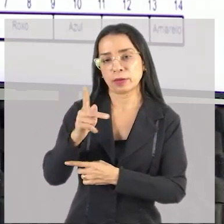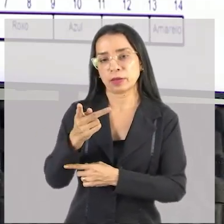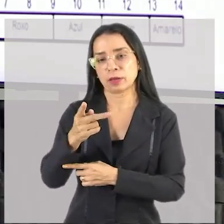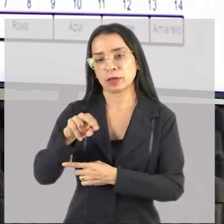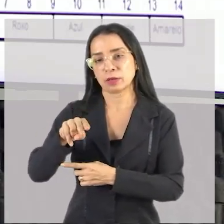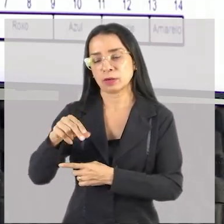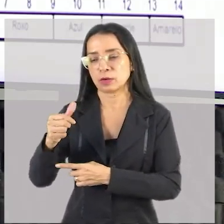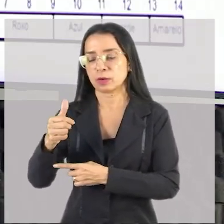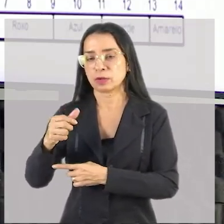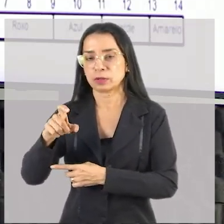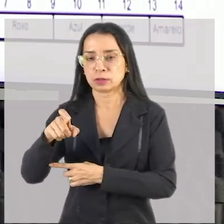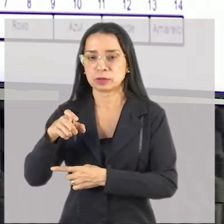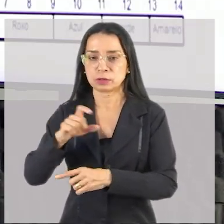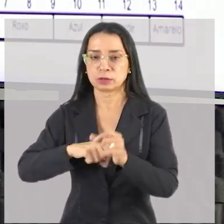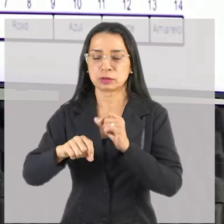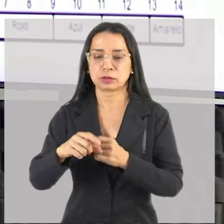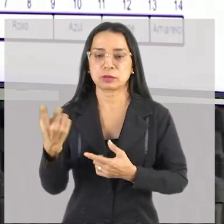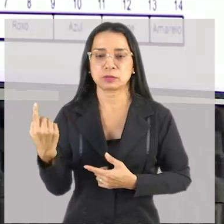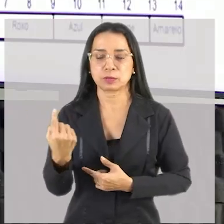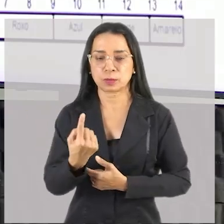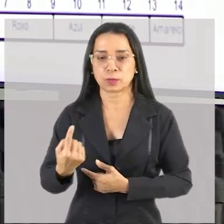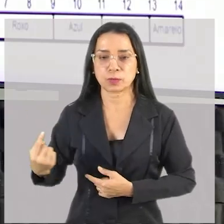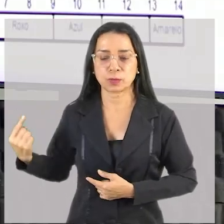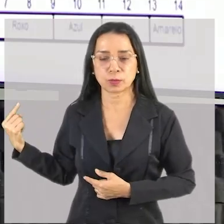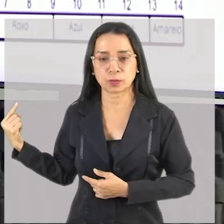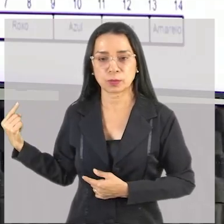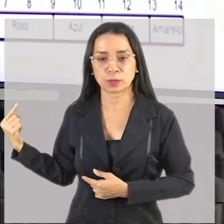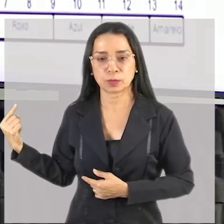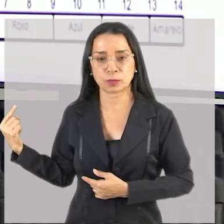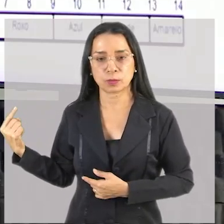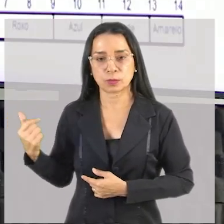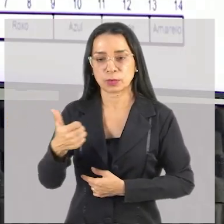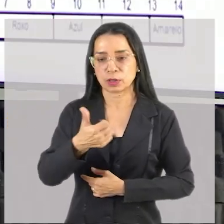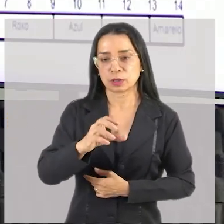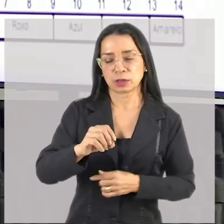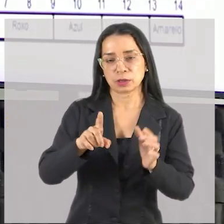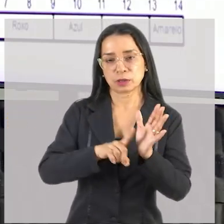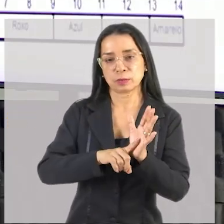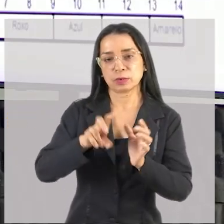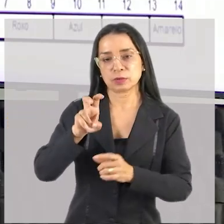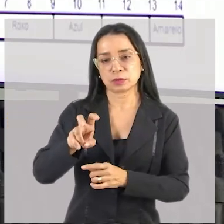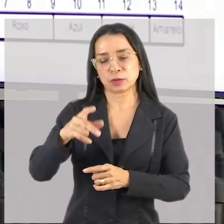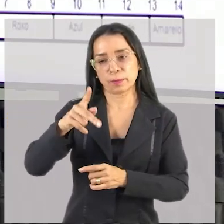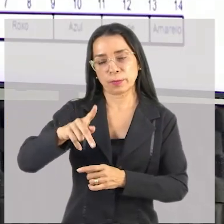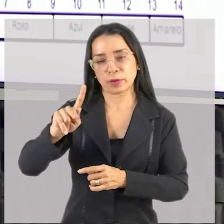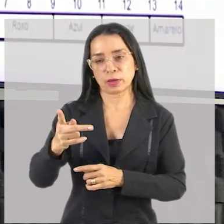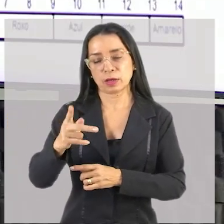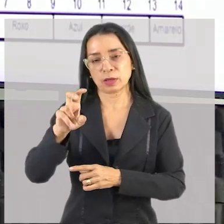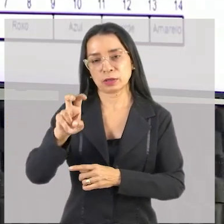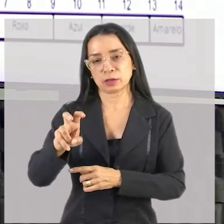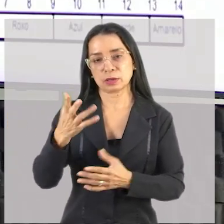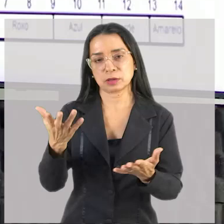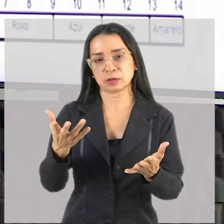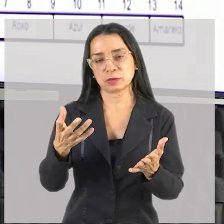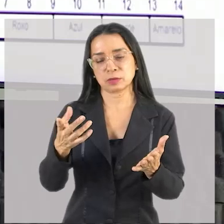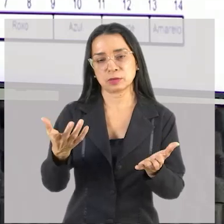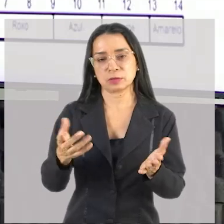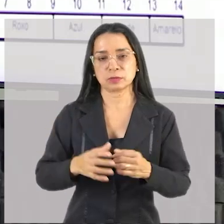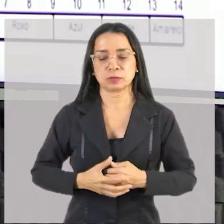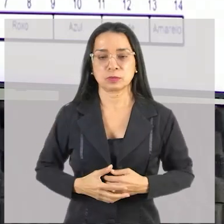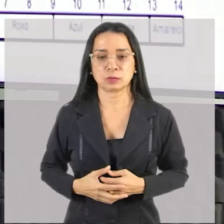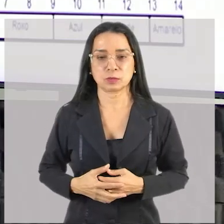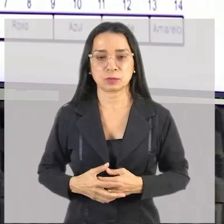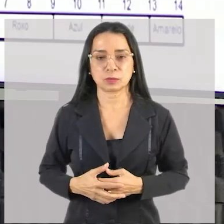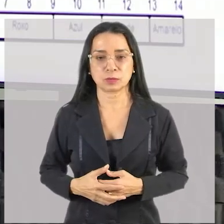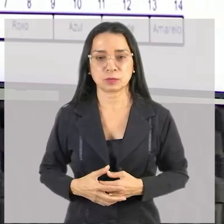Então, se aqui for 10 a primeira, aqui vai ser menos 1. Se for 10 a menos 5, pH 5. 10 a menos 6, pH 6. 10 a menos 8, pH